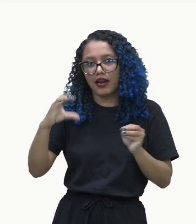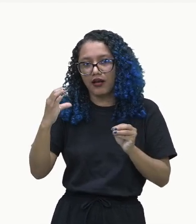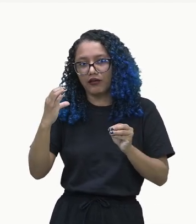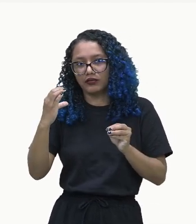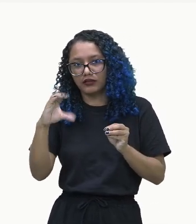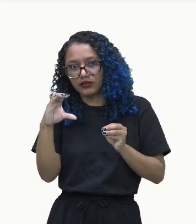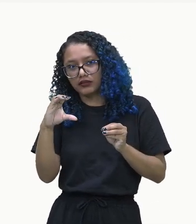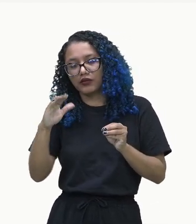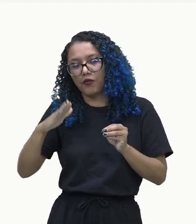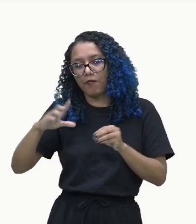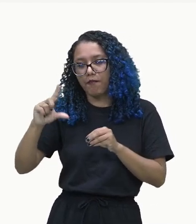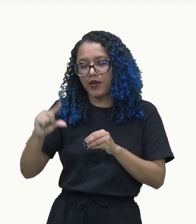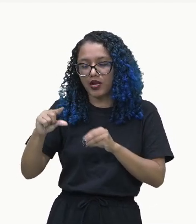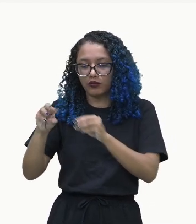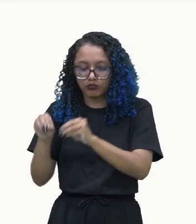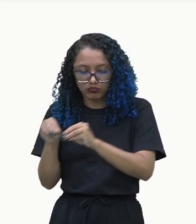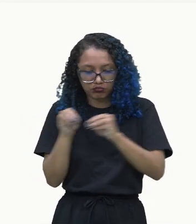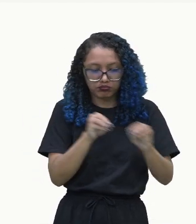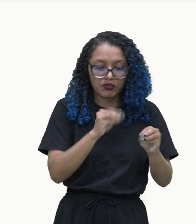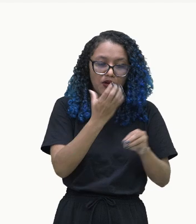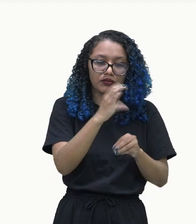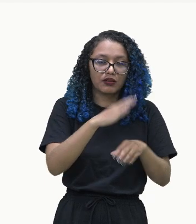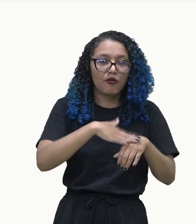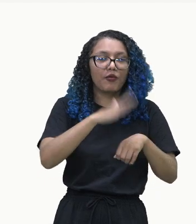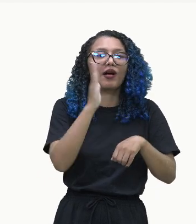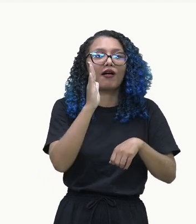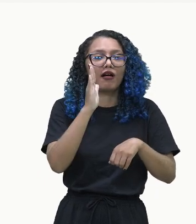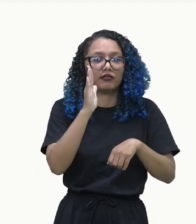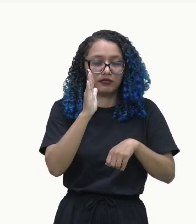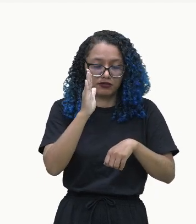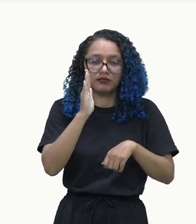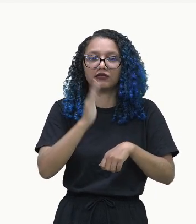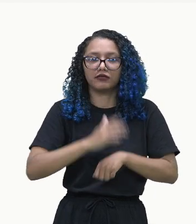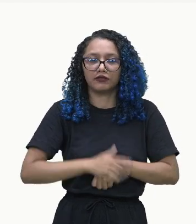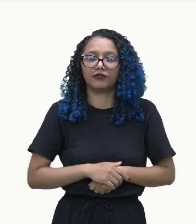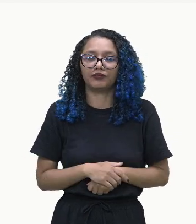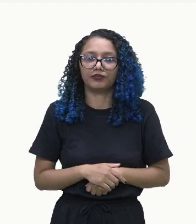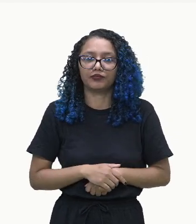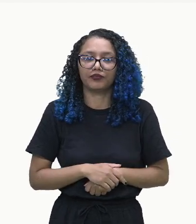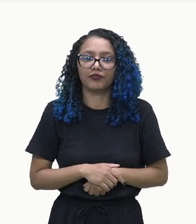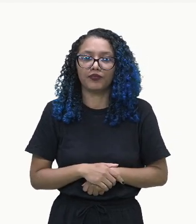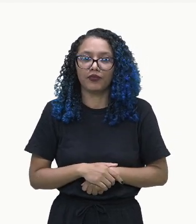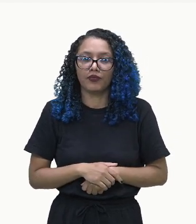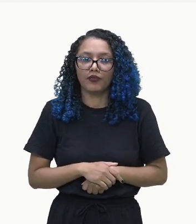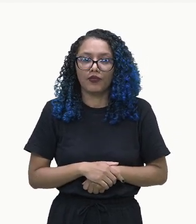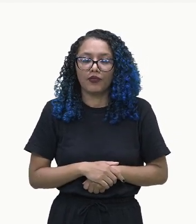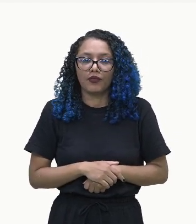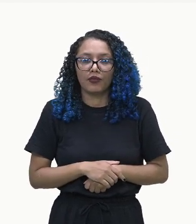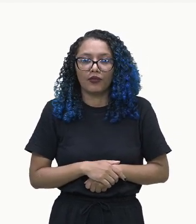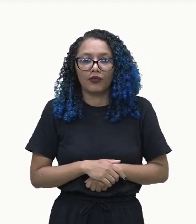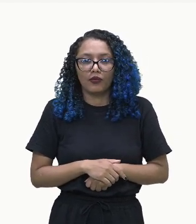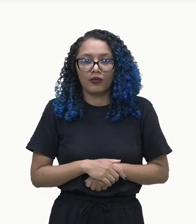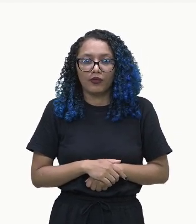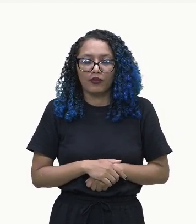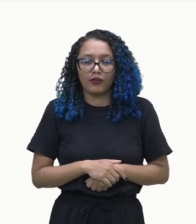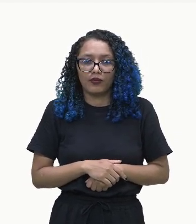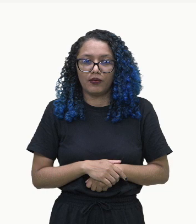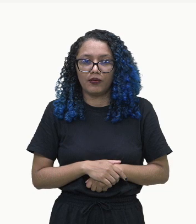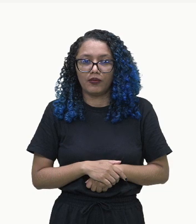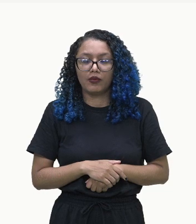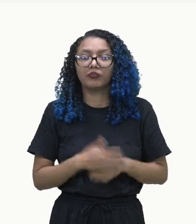maior concentração. E assim nós temos a importância